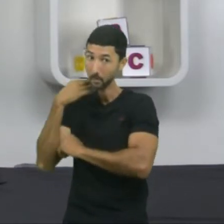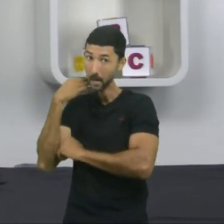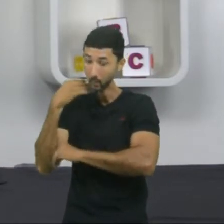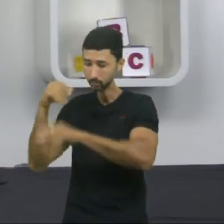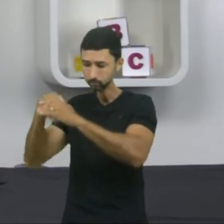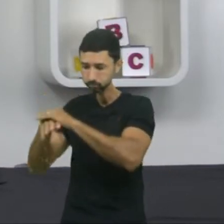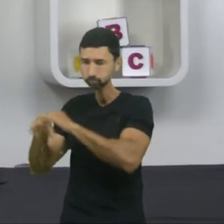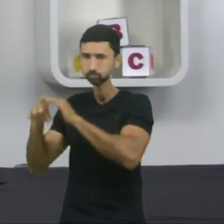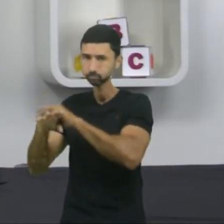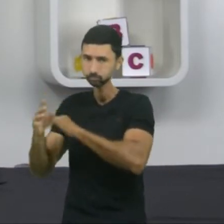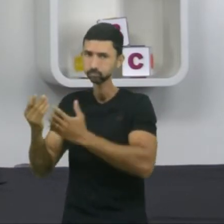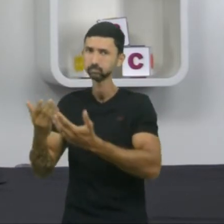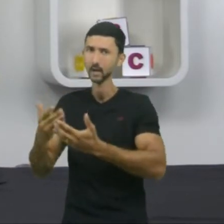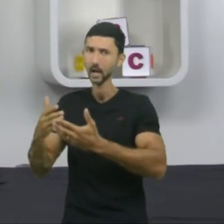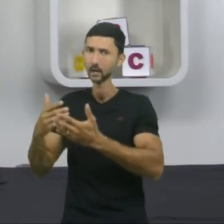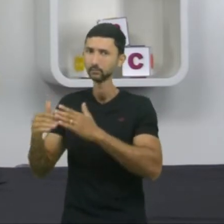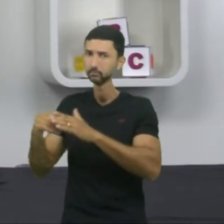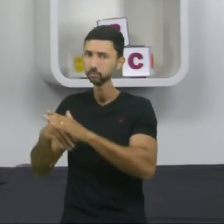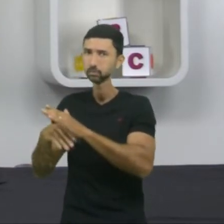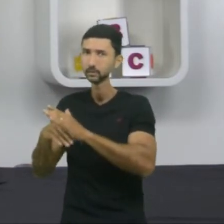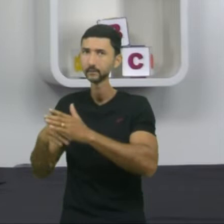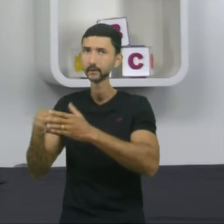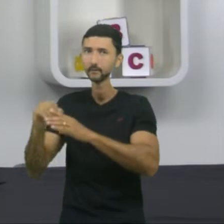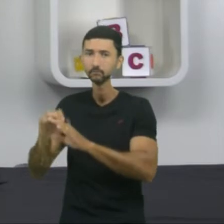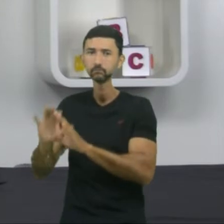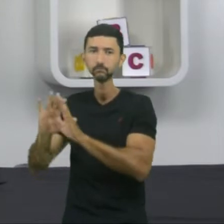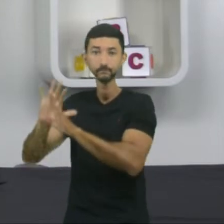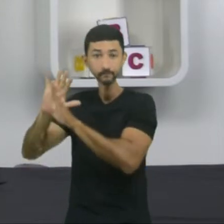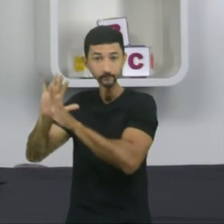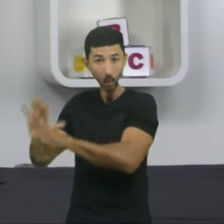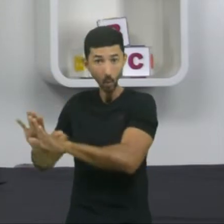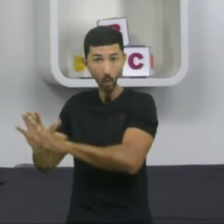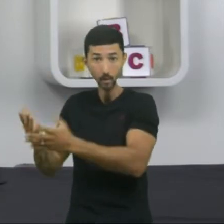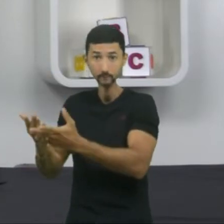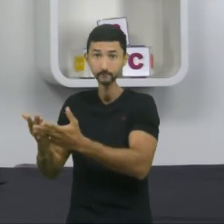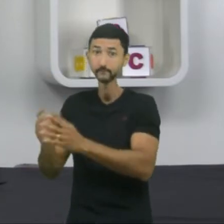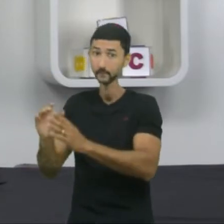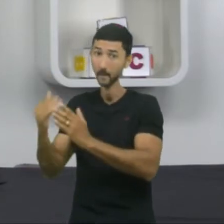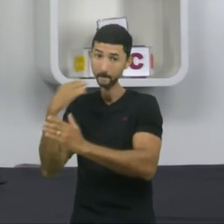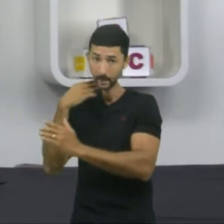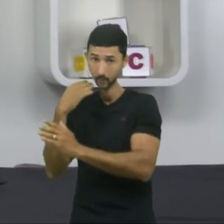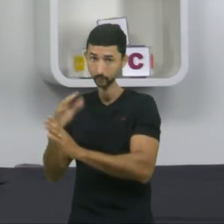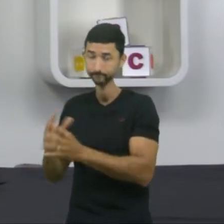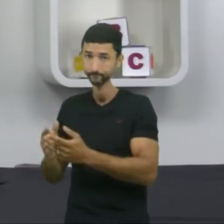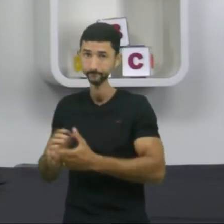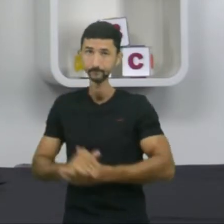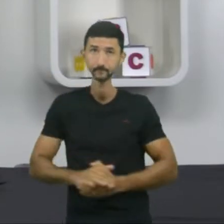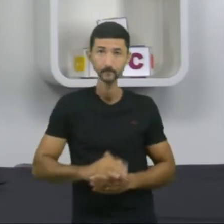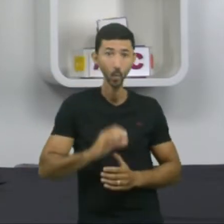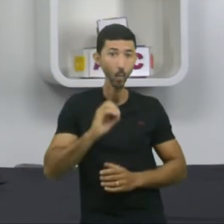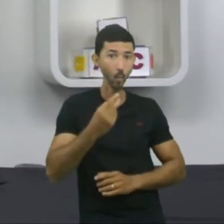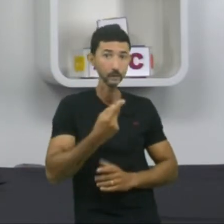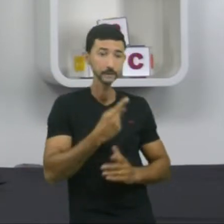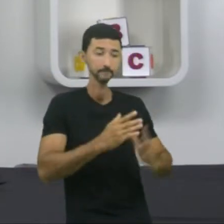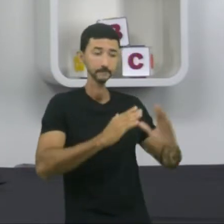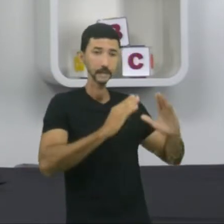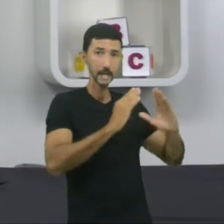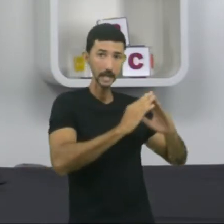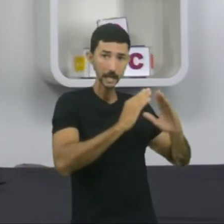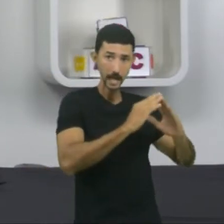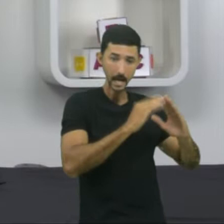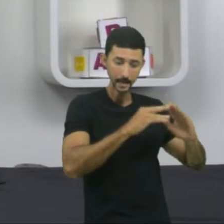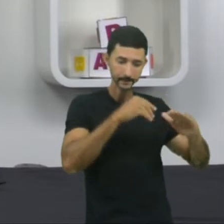valor, se você continuar deixando esse dinheiro em casa, você vai ter um item especial